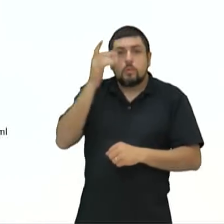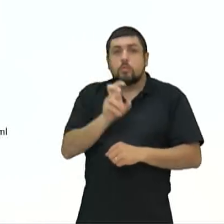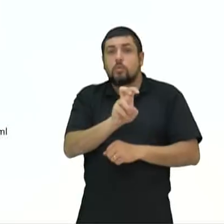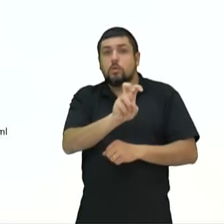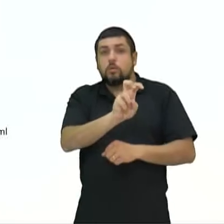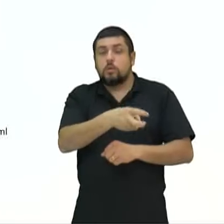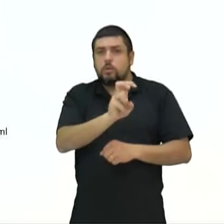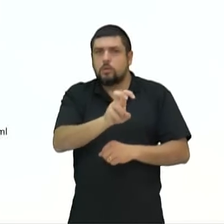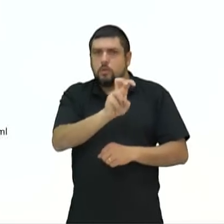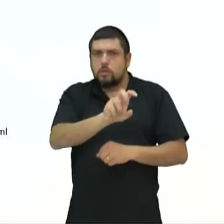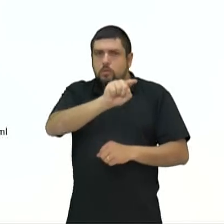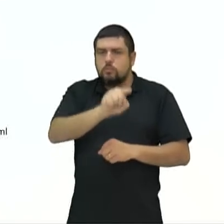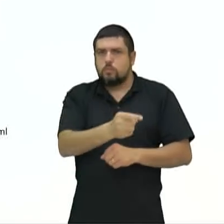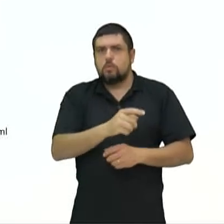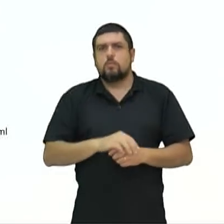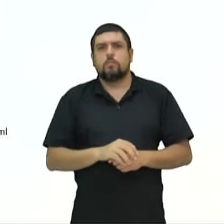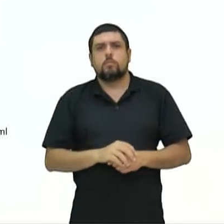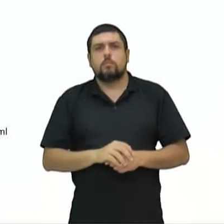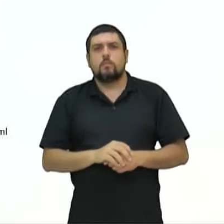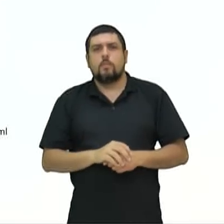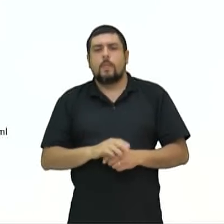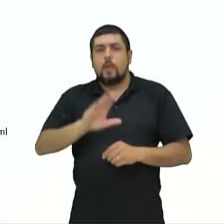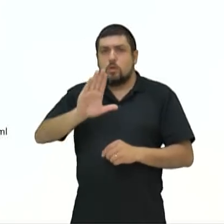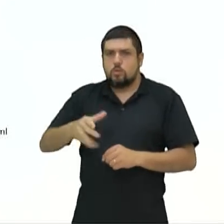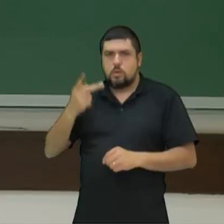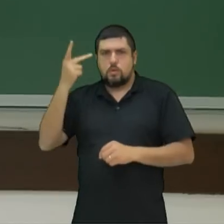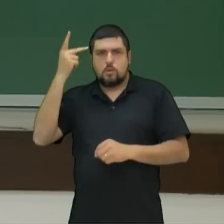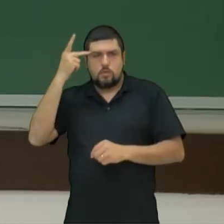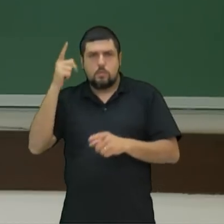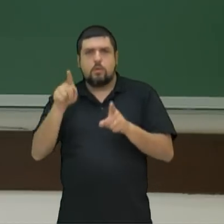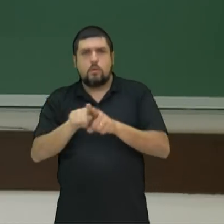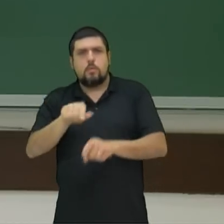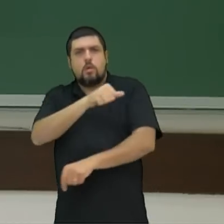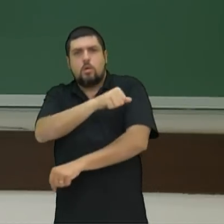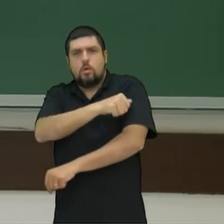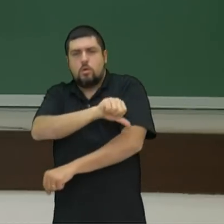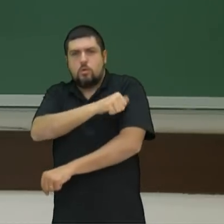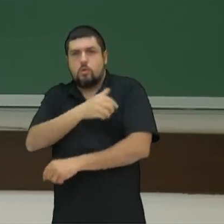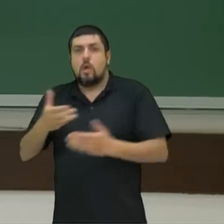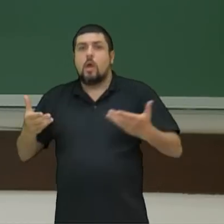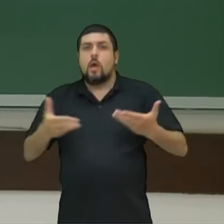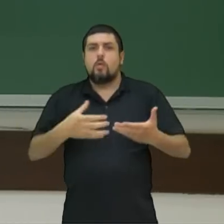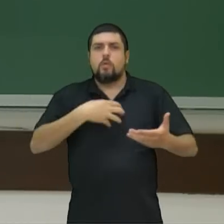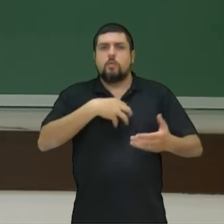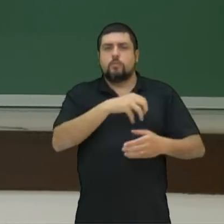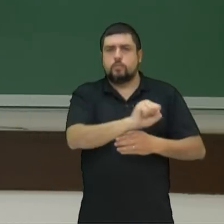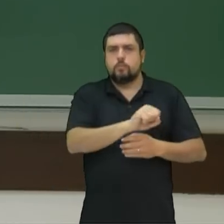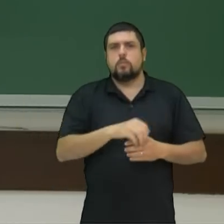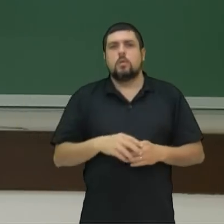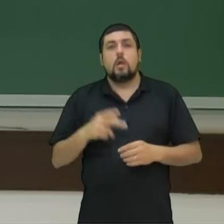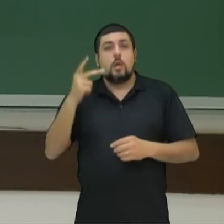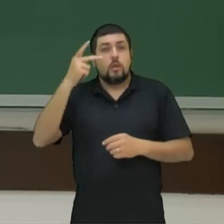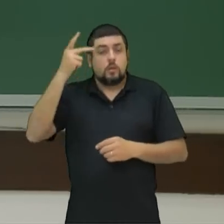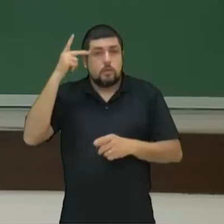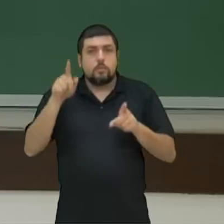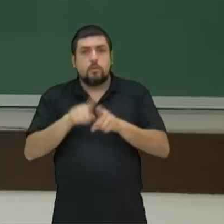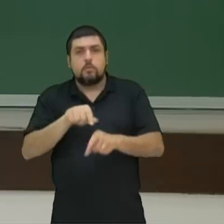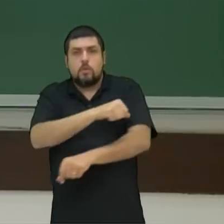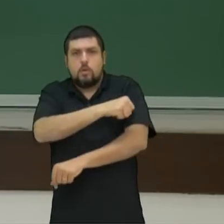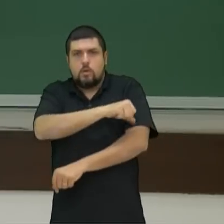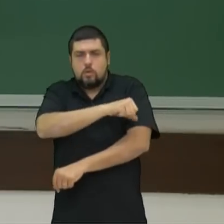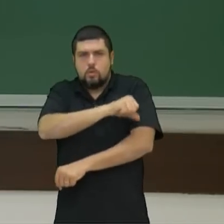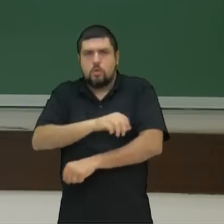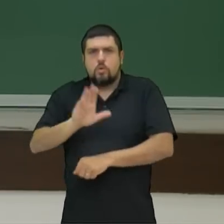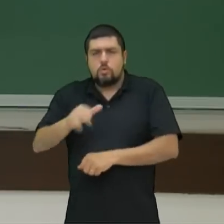Rio de Janeiro, né, e que está indo para ser testada agora em Salvador. São Paulo e Rio de Janeiro já receberam doses nesse início de